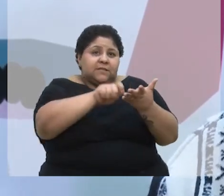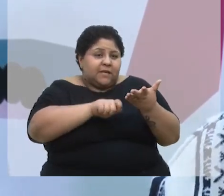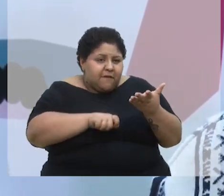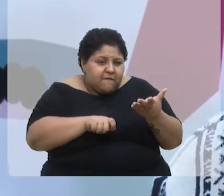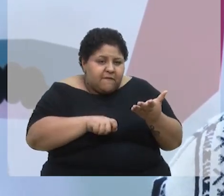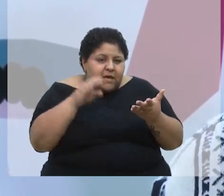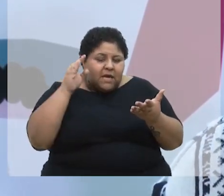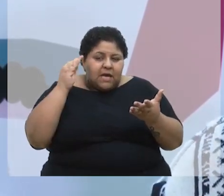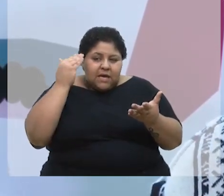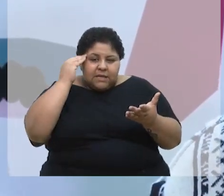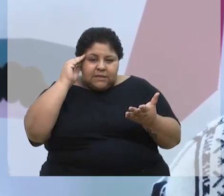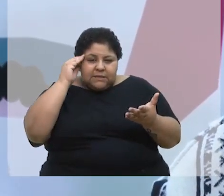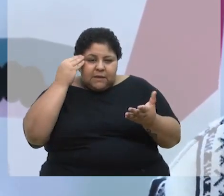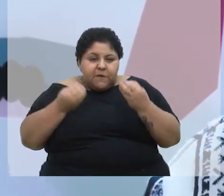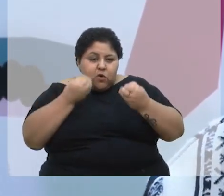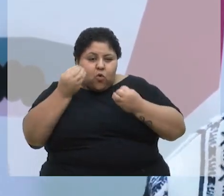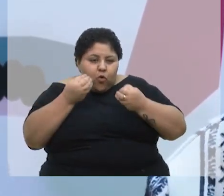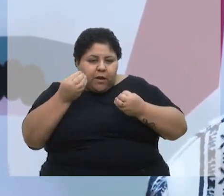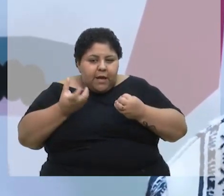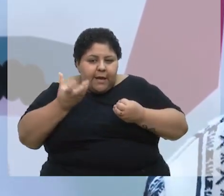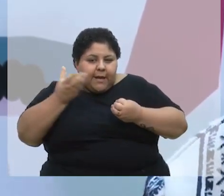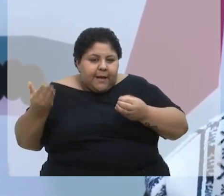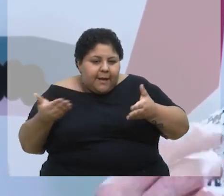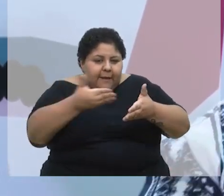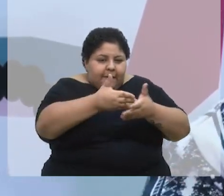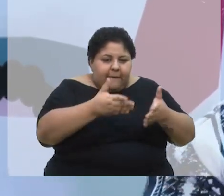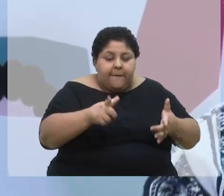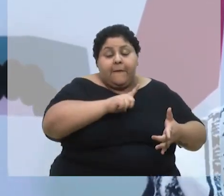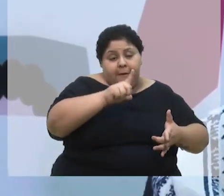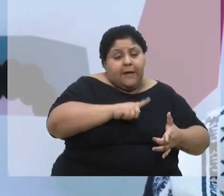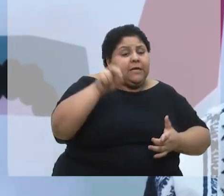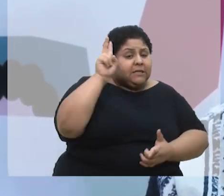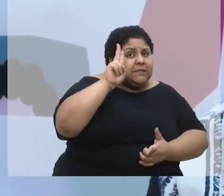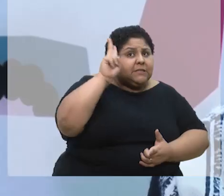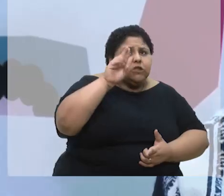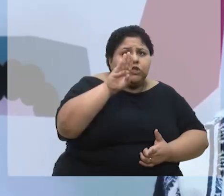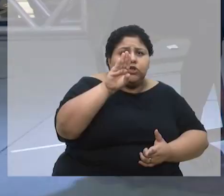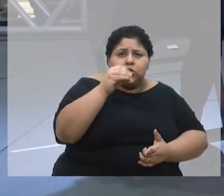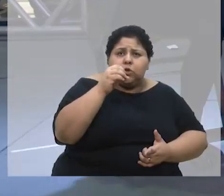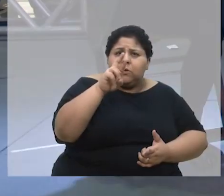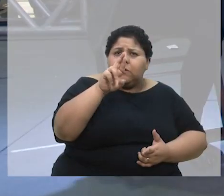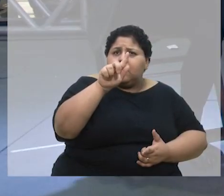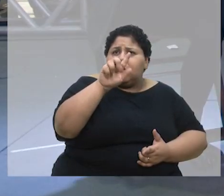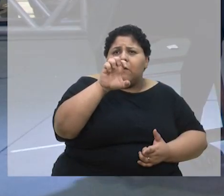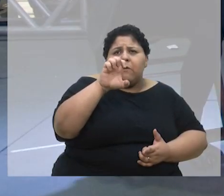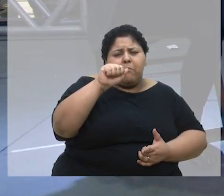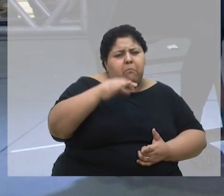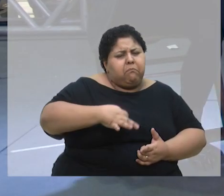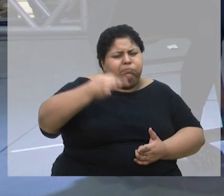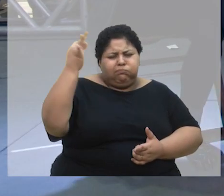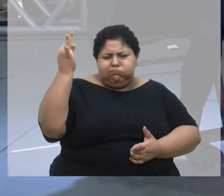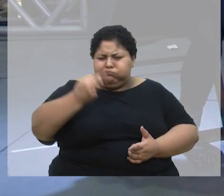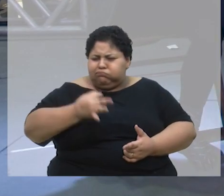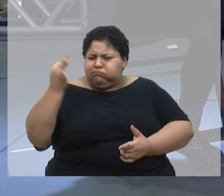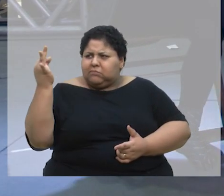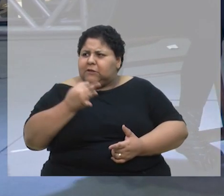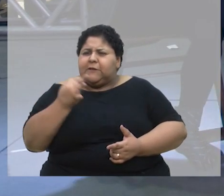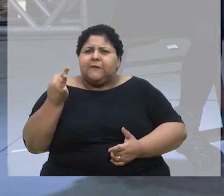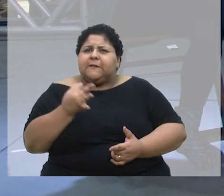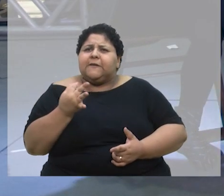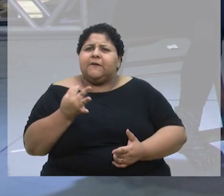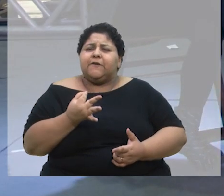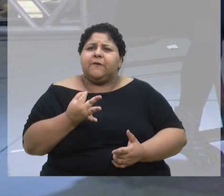em conteúdo quanto em técnica. Porque ninguém... Como é que a pessoa vai produzir um romance,